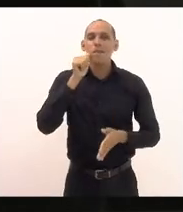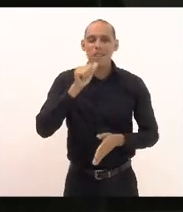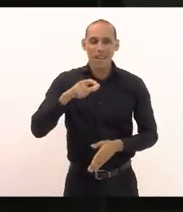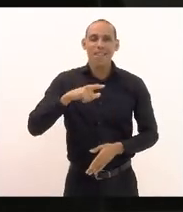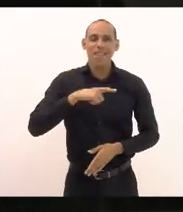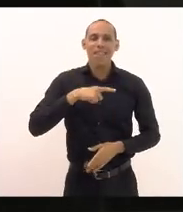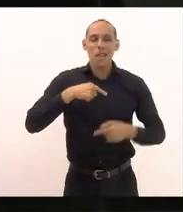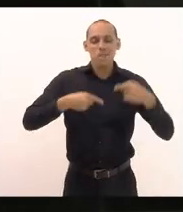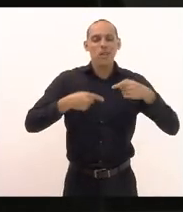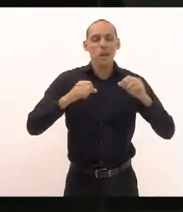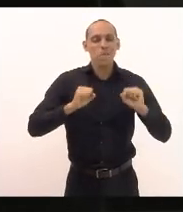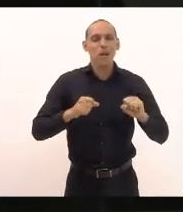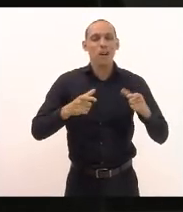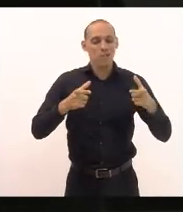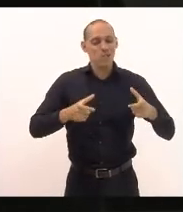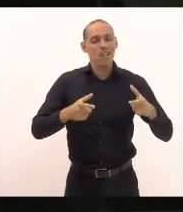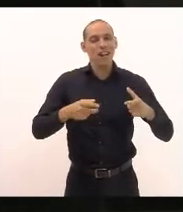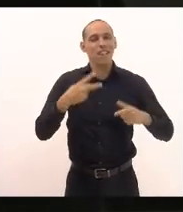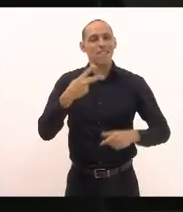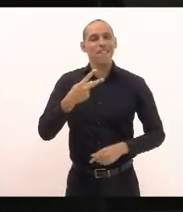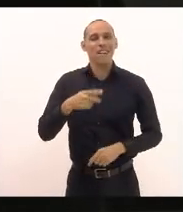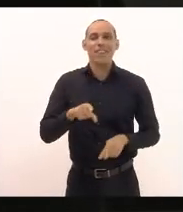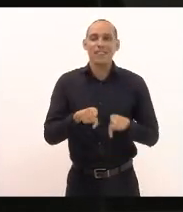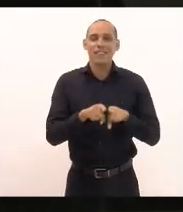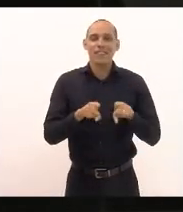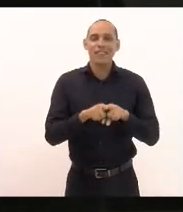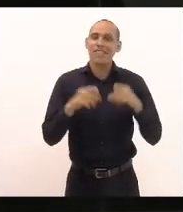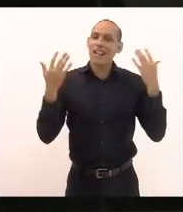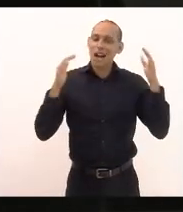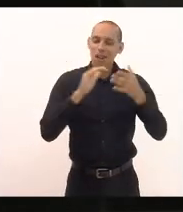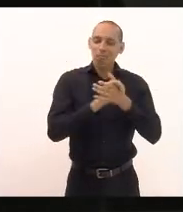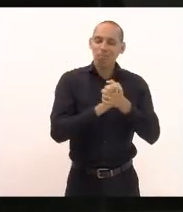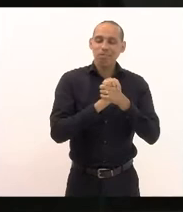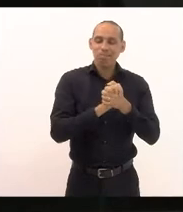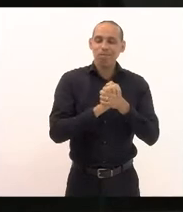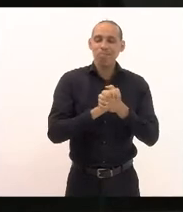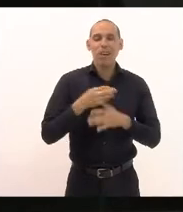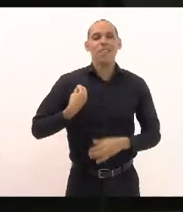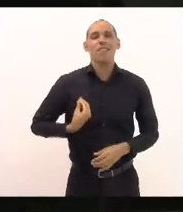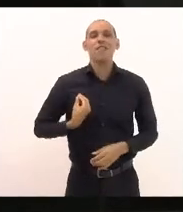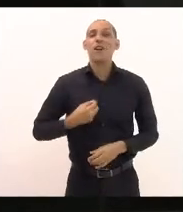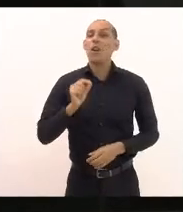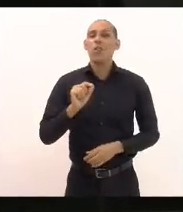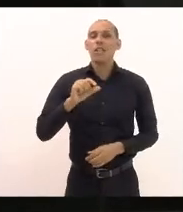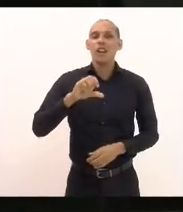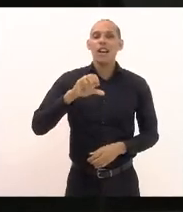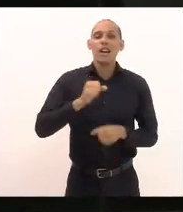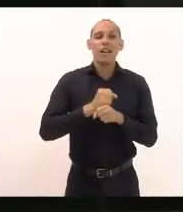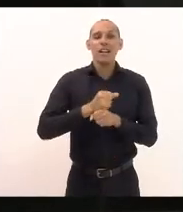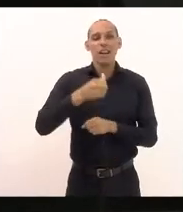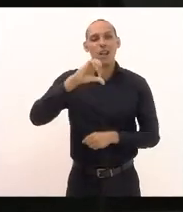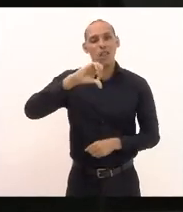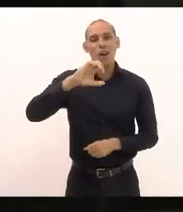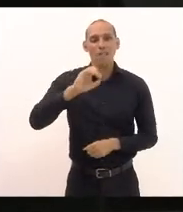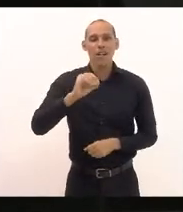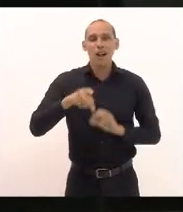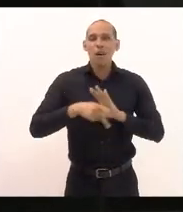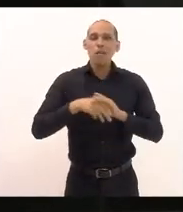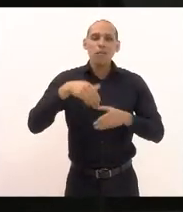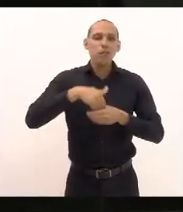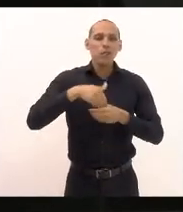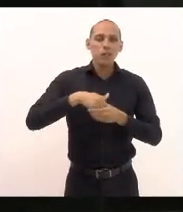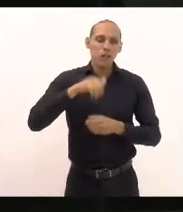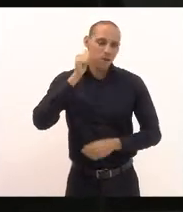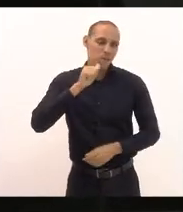é na política e, com isso, saudar e vivenciar mais uma vez os 90 anos do voto feminino. E, do